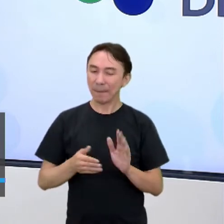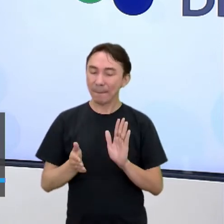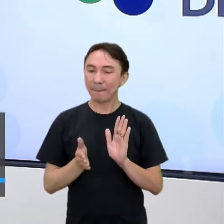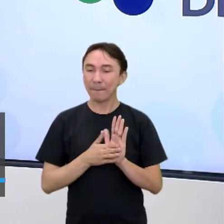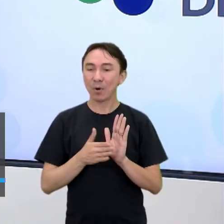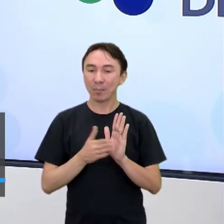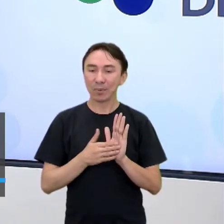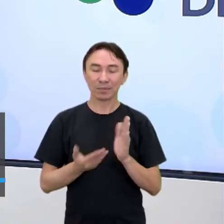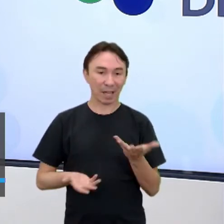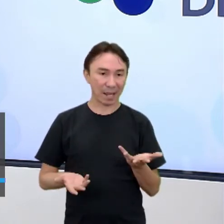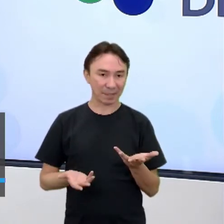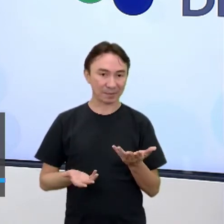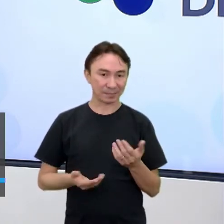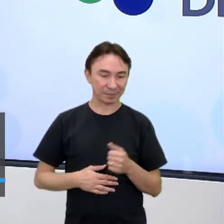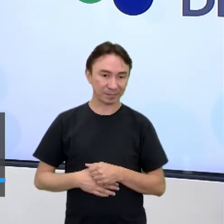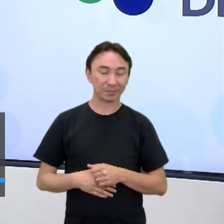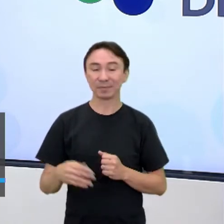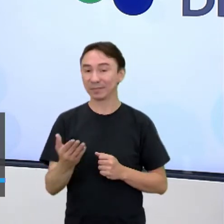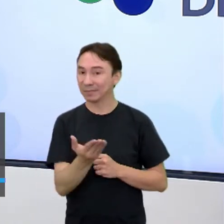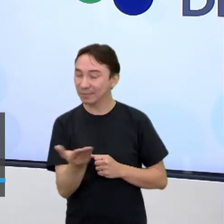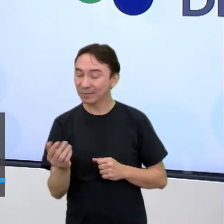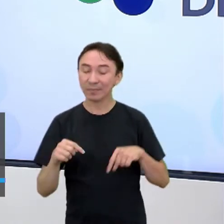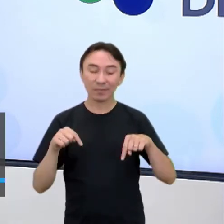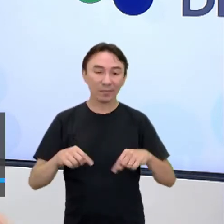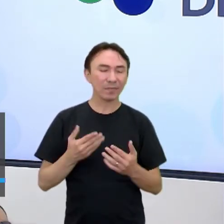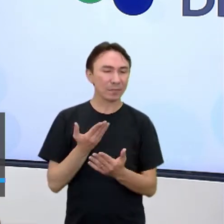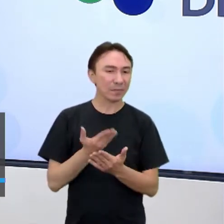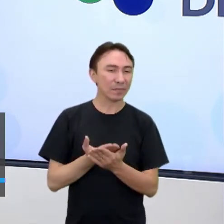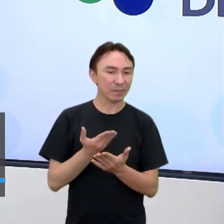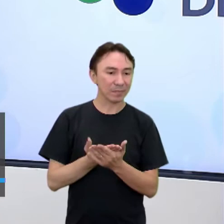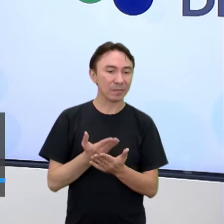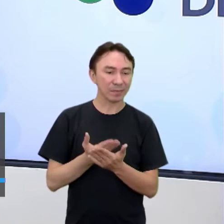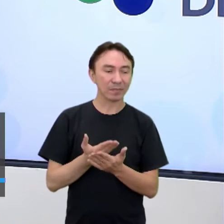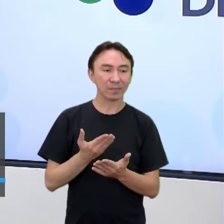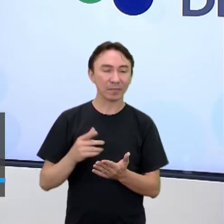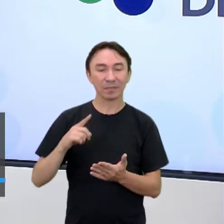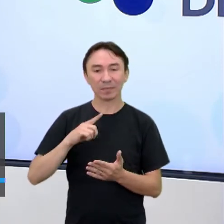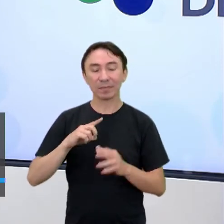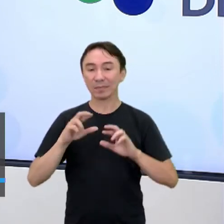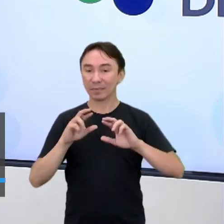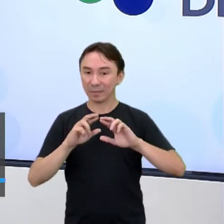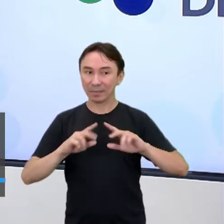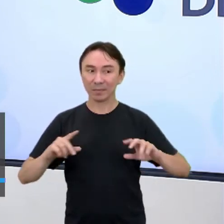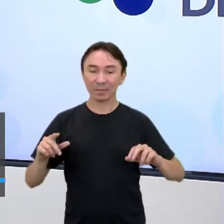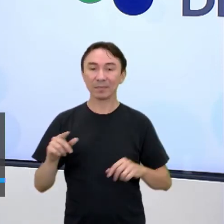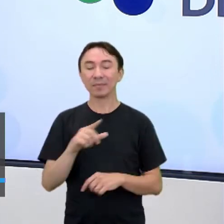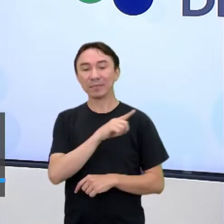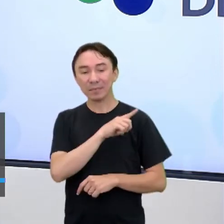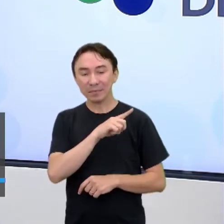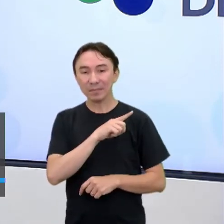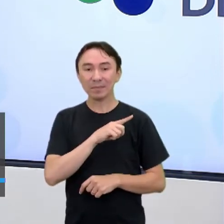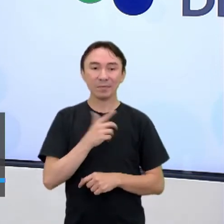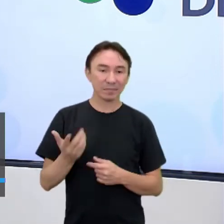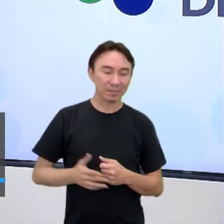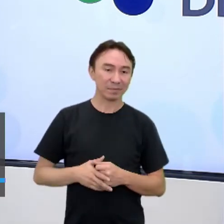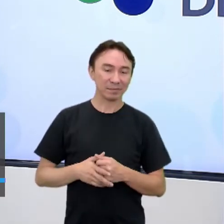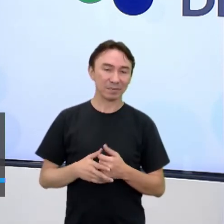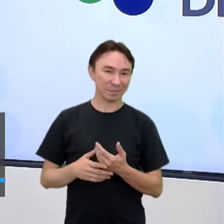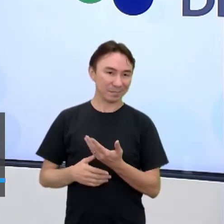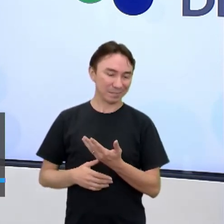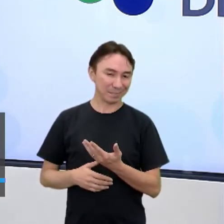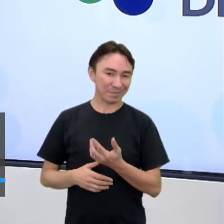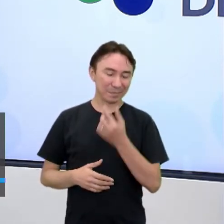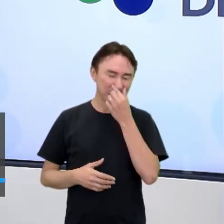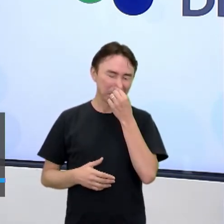que todos vocês acompanhem a aula bastante intensamente, né? Vamos dizer assim, né? Falar intensamente é redundante,